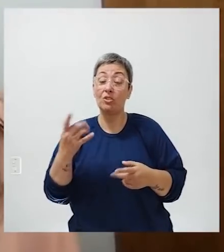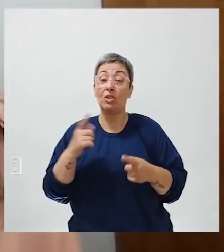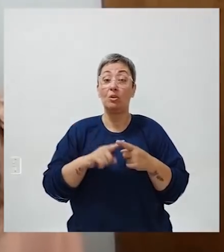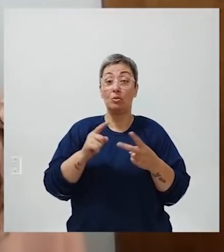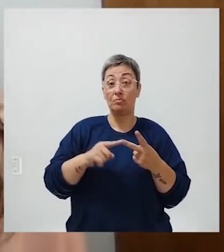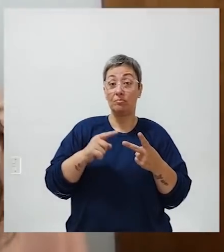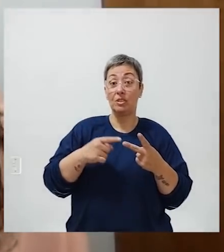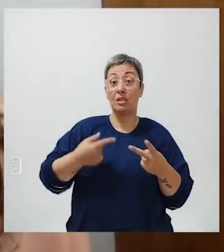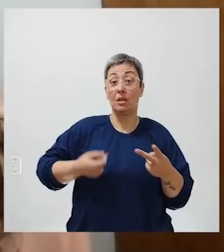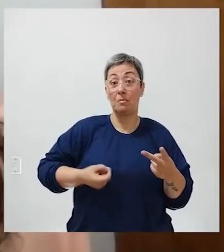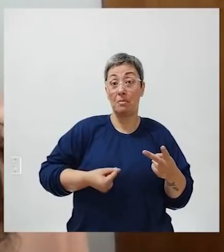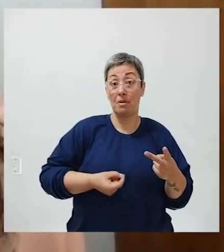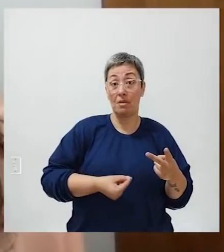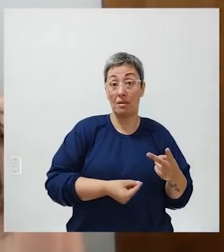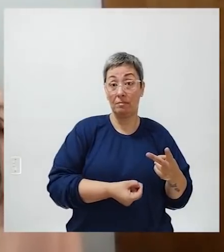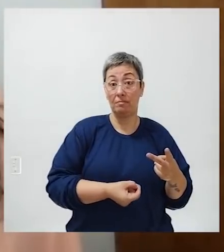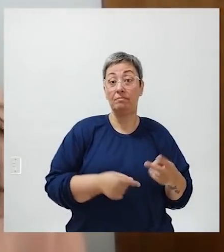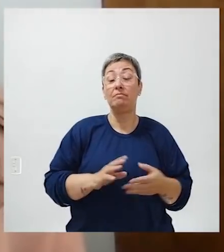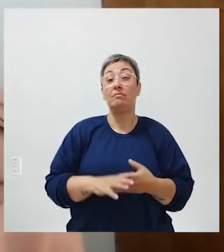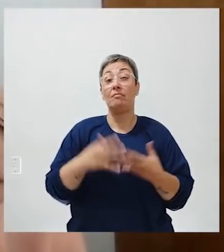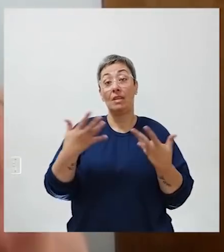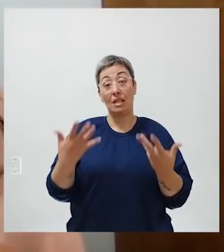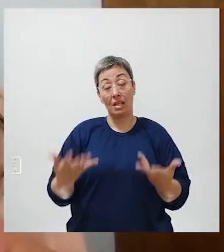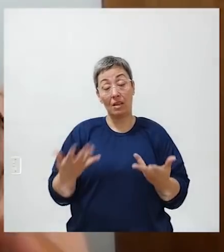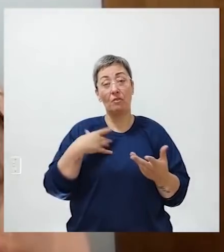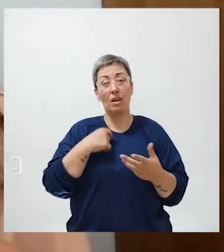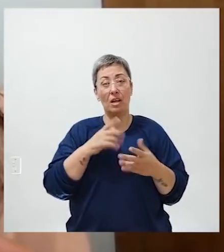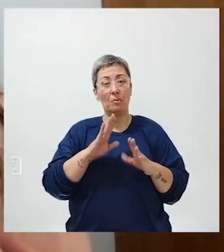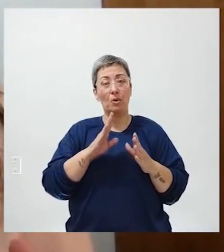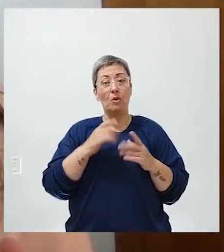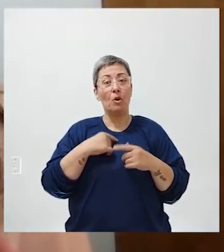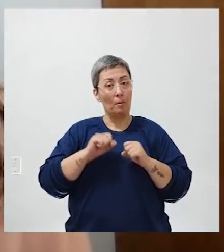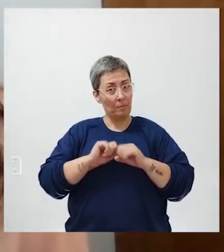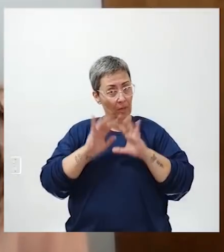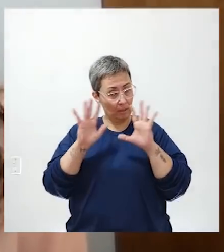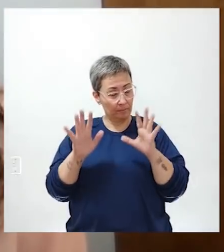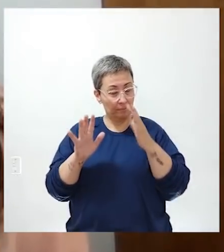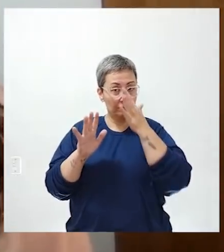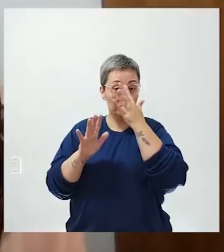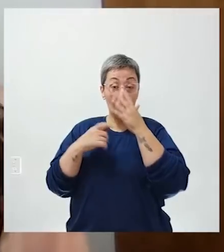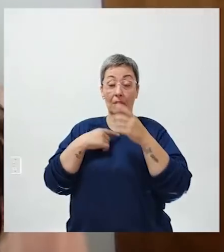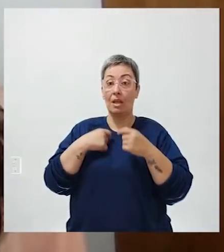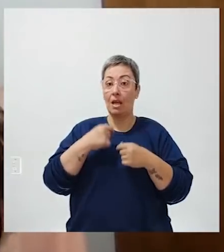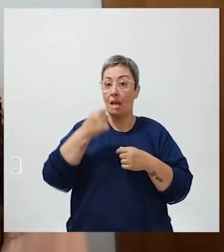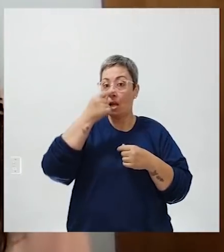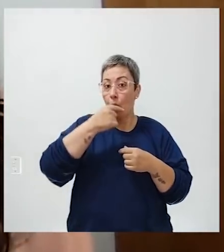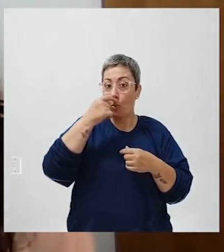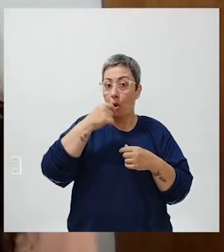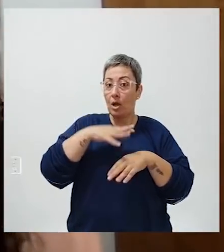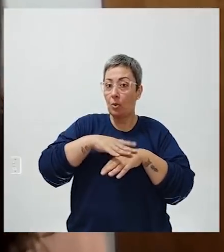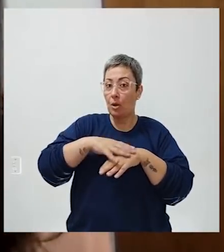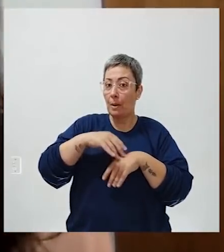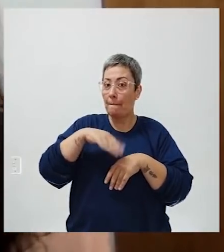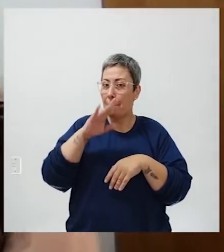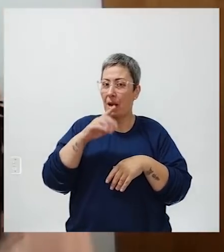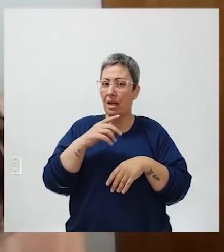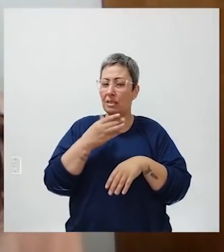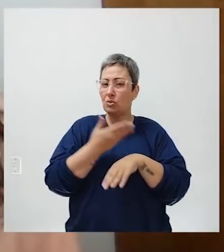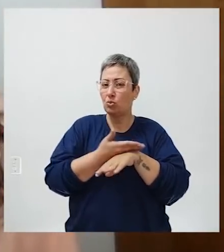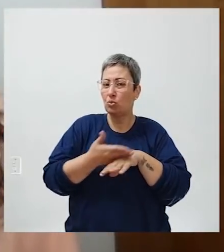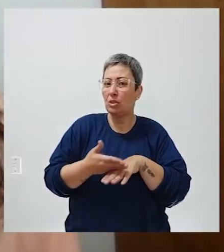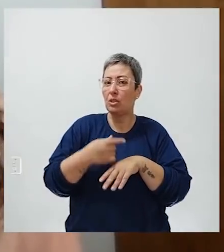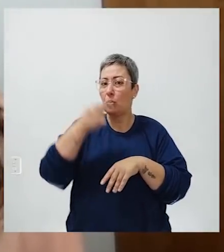segundo lugar, por bactérias. Bom, mas vamos deixar esse papo aqui claro. As doenças respiratórias mais comuns